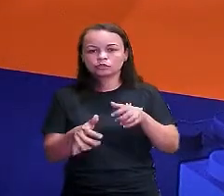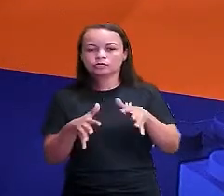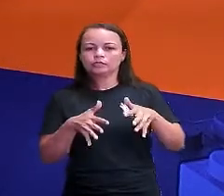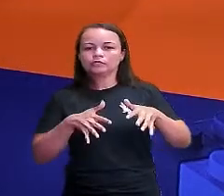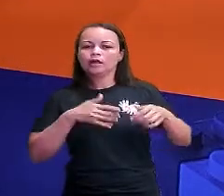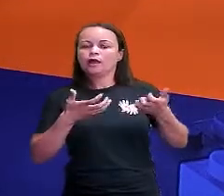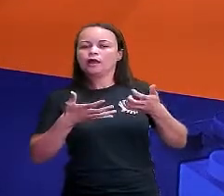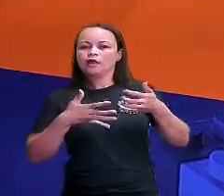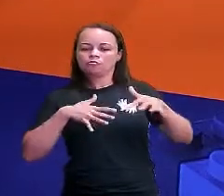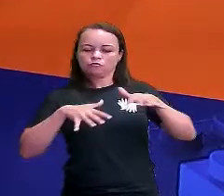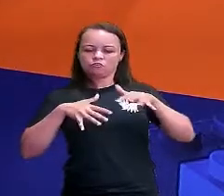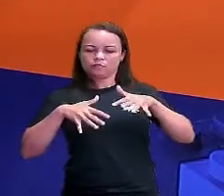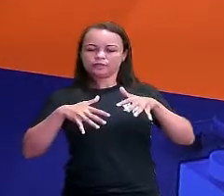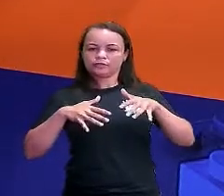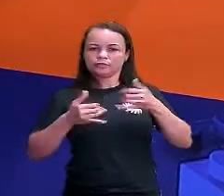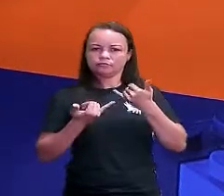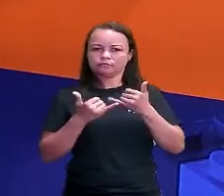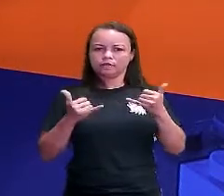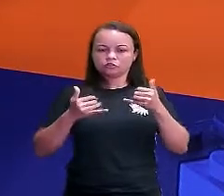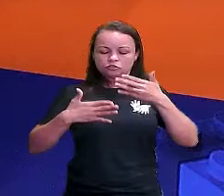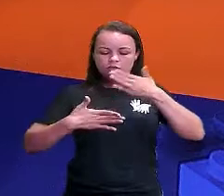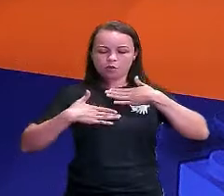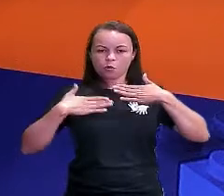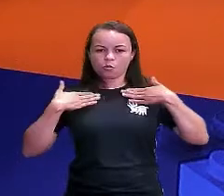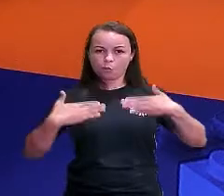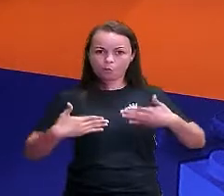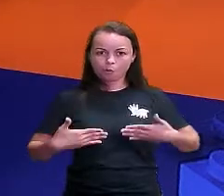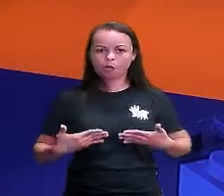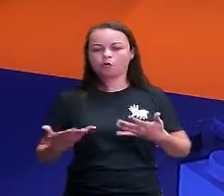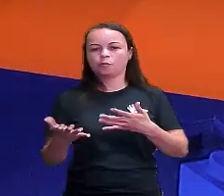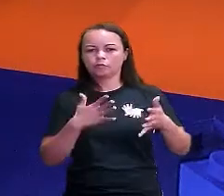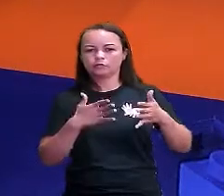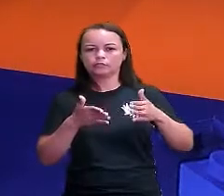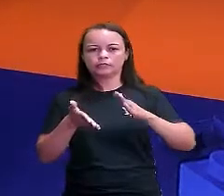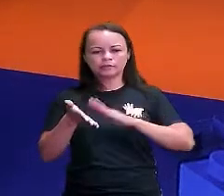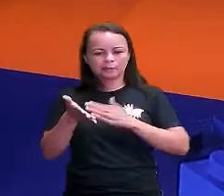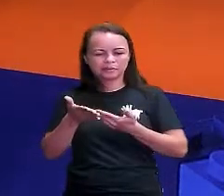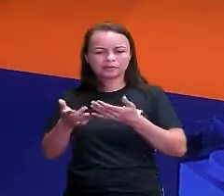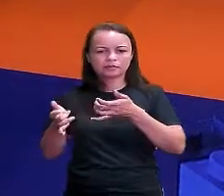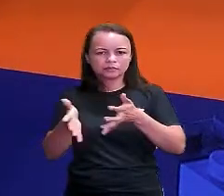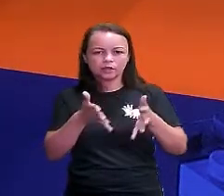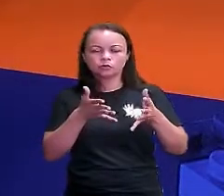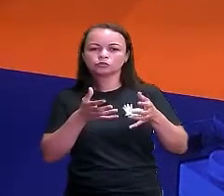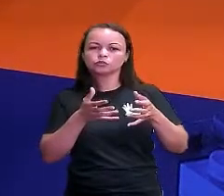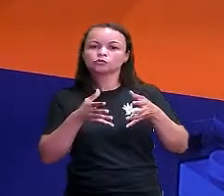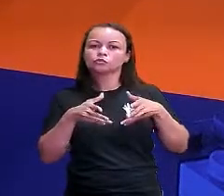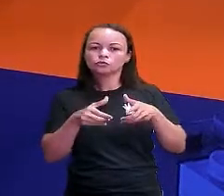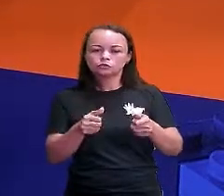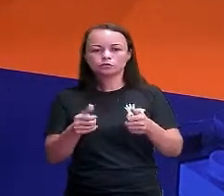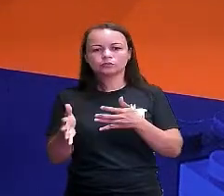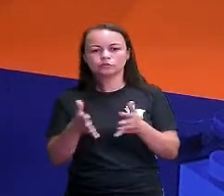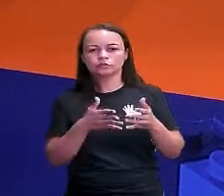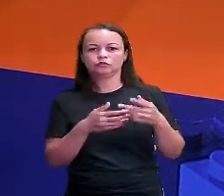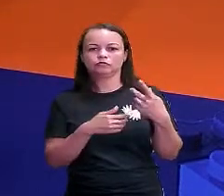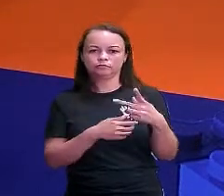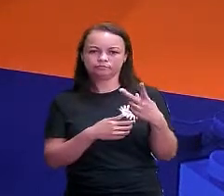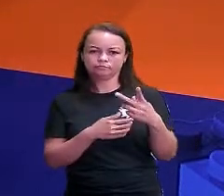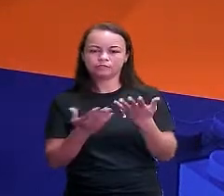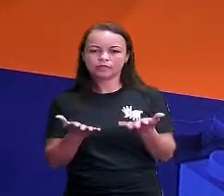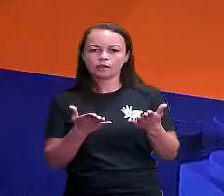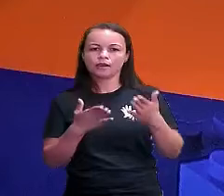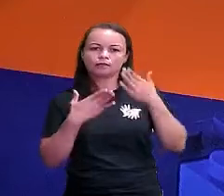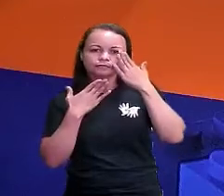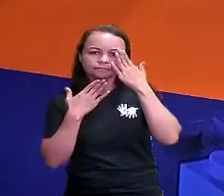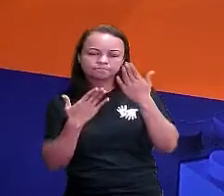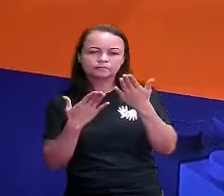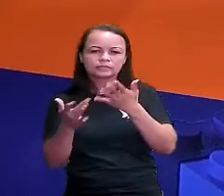energia que ela fez. A gente tem que, bater muitas palmas, porque tudo isso também é possível graças a ela. Então, já desejando a todos um ótimo dia,